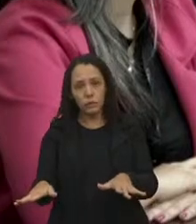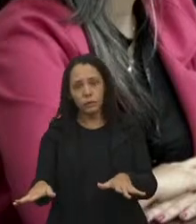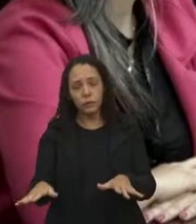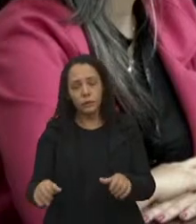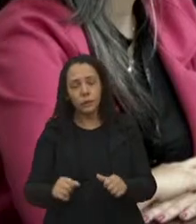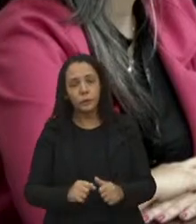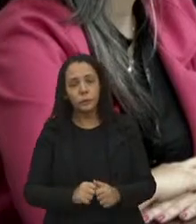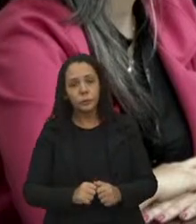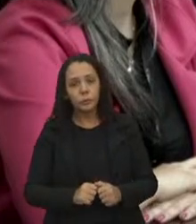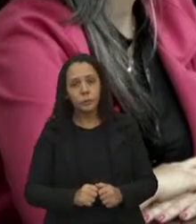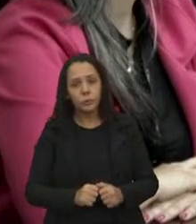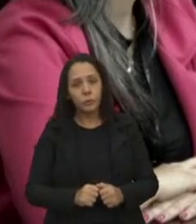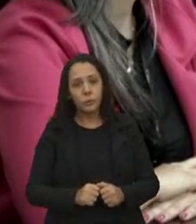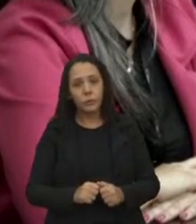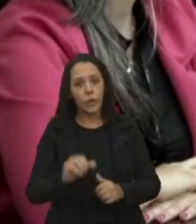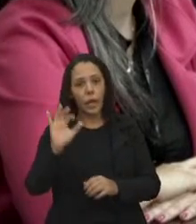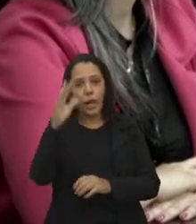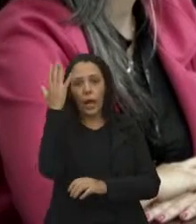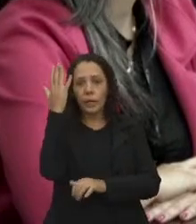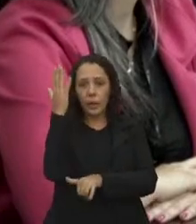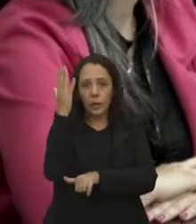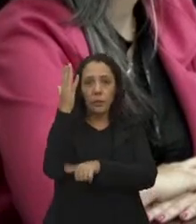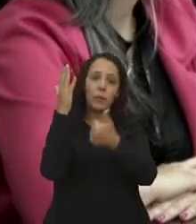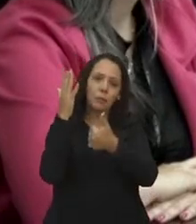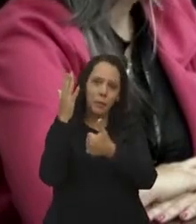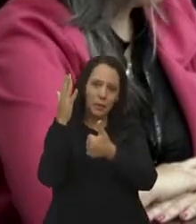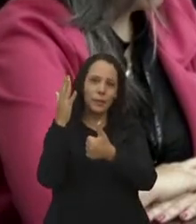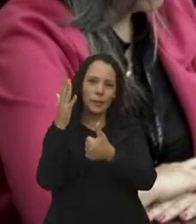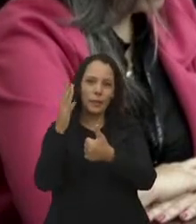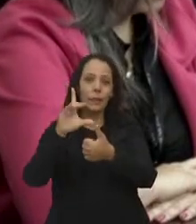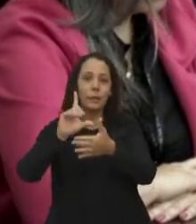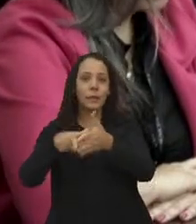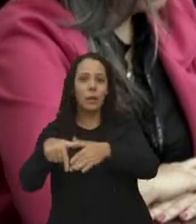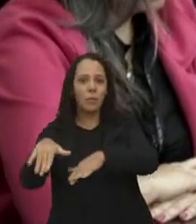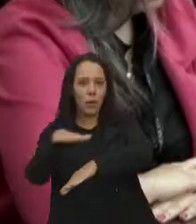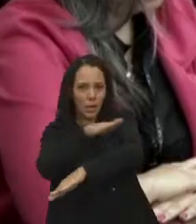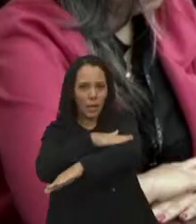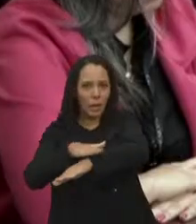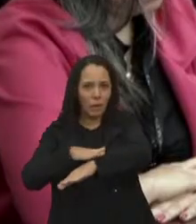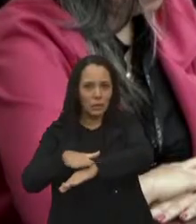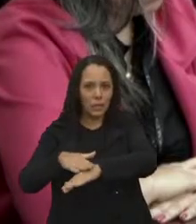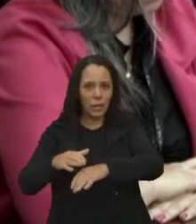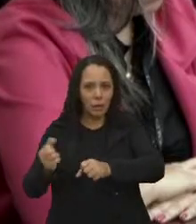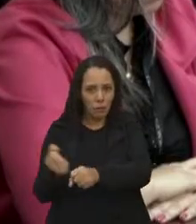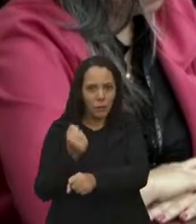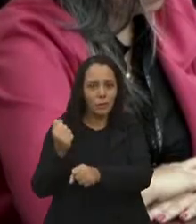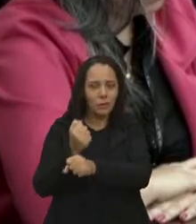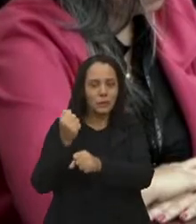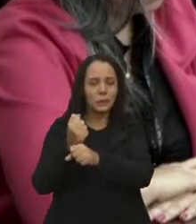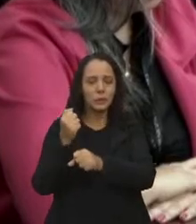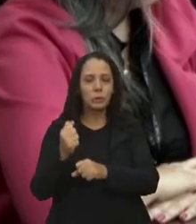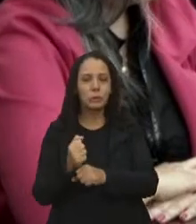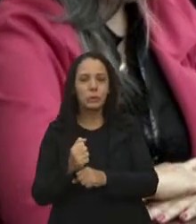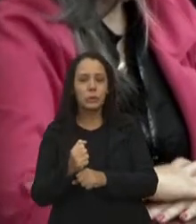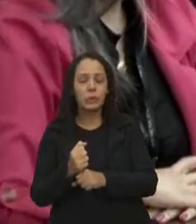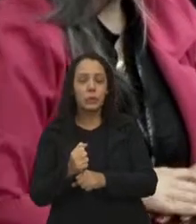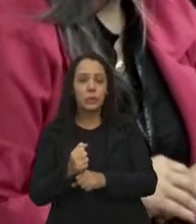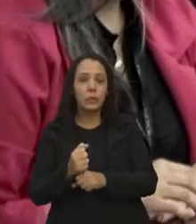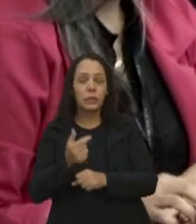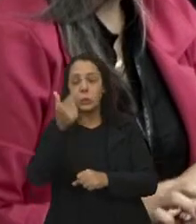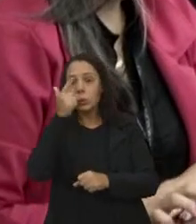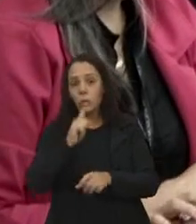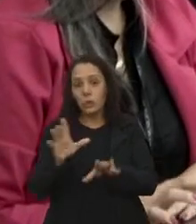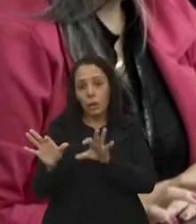invadiram ou não, né? Elas já estavam lá, foram nós que construímos as calçadas em volta, na época, a prefeitura, e não deu uma solução adequada que